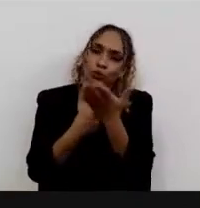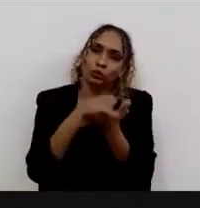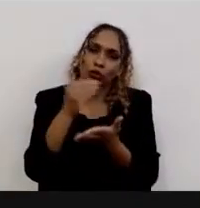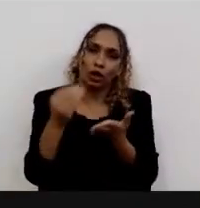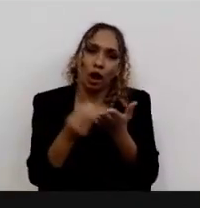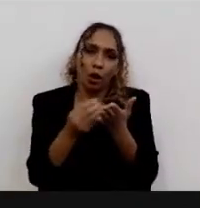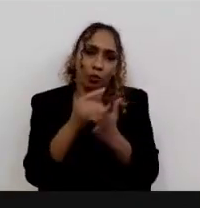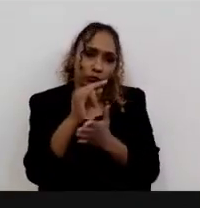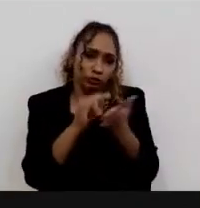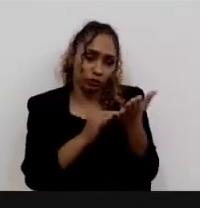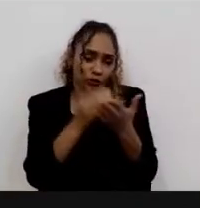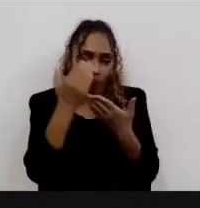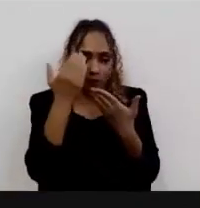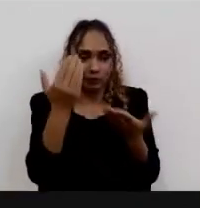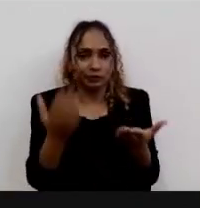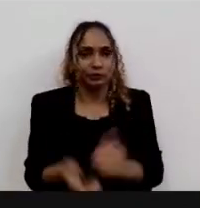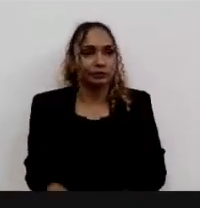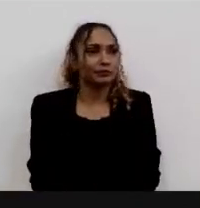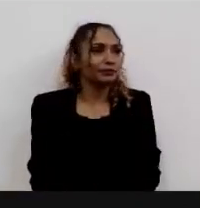colocar isso como artigo. Obrigado.